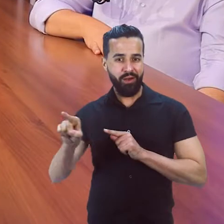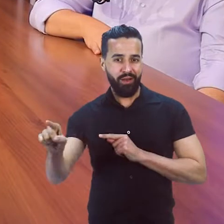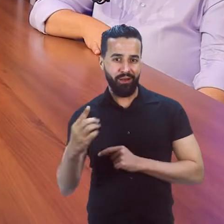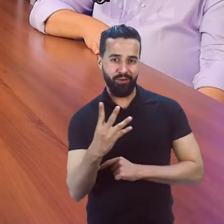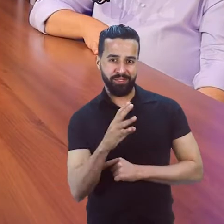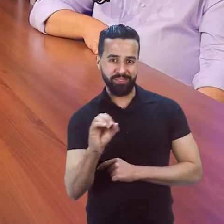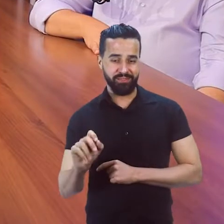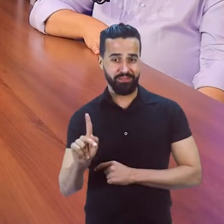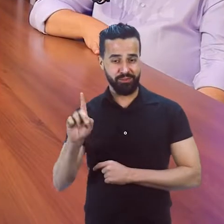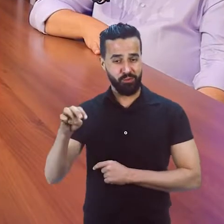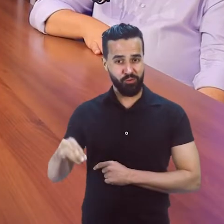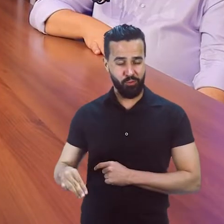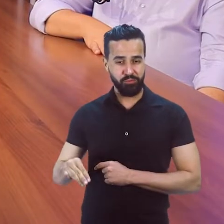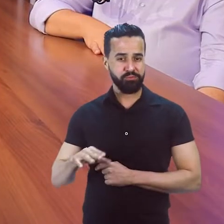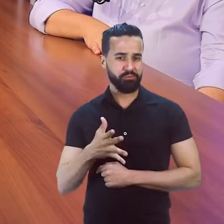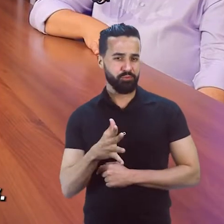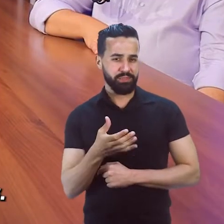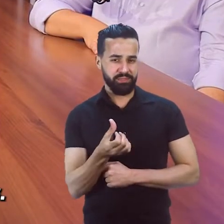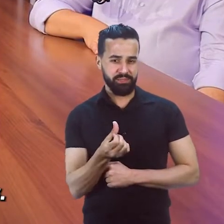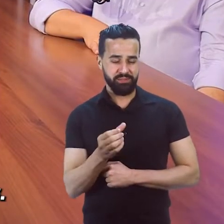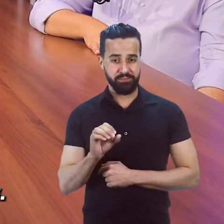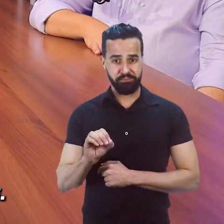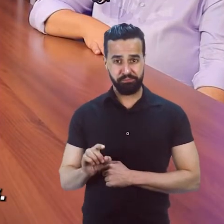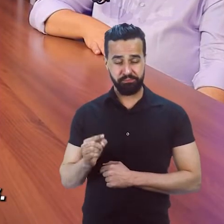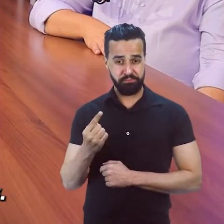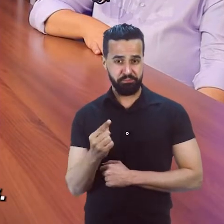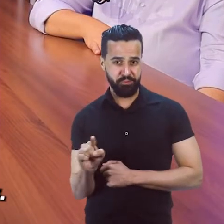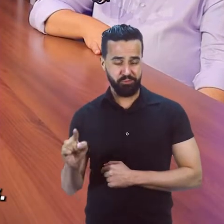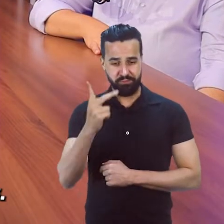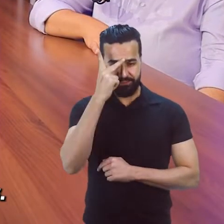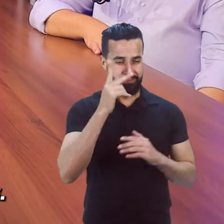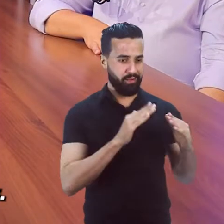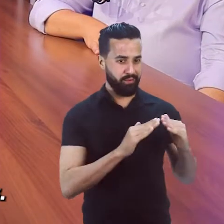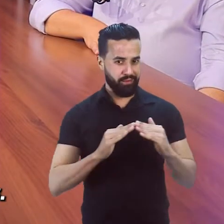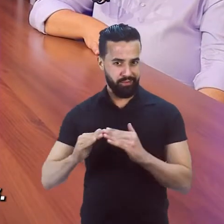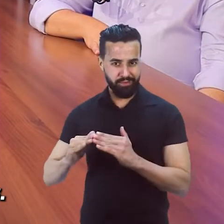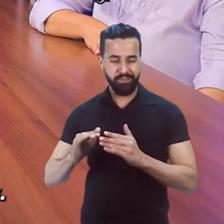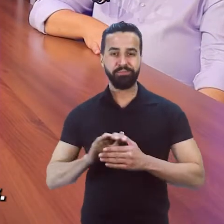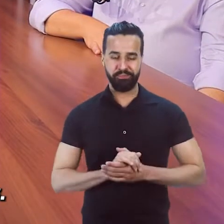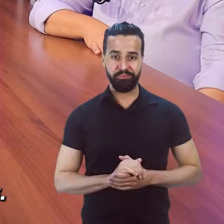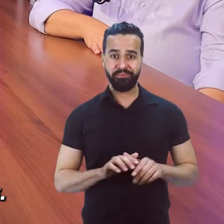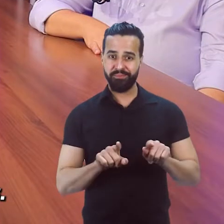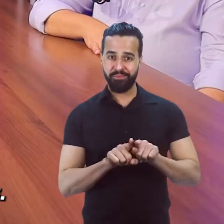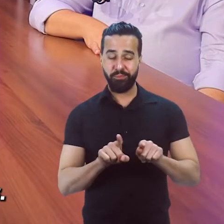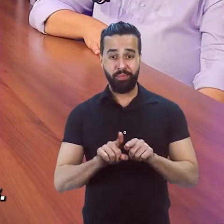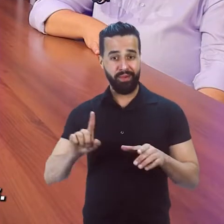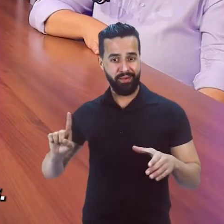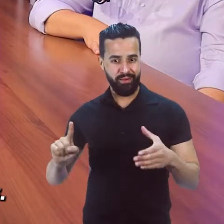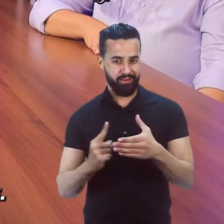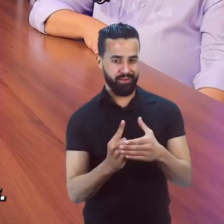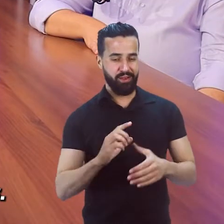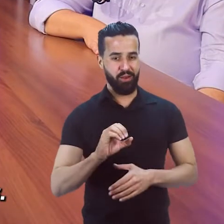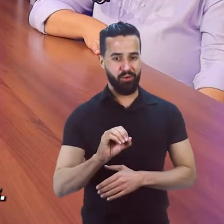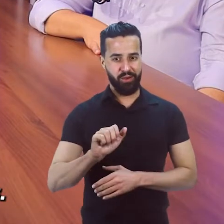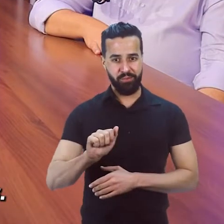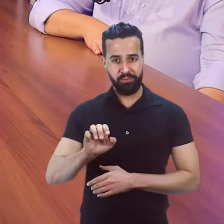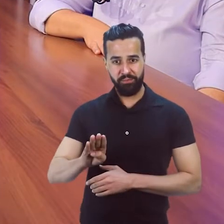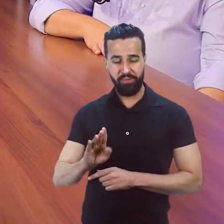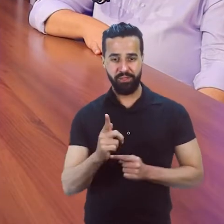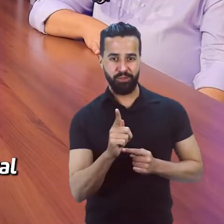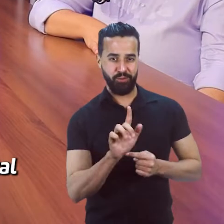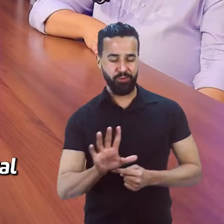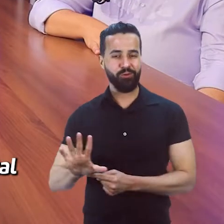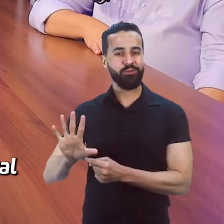aí de 60 mil habitantes, e também é da Ordem dos Advogados do Brasil, da OAB